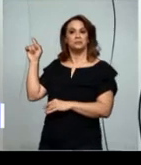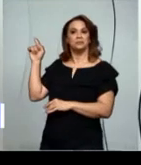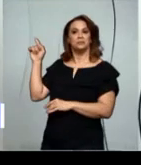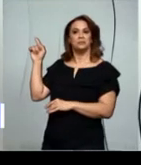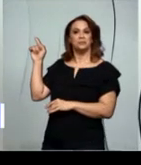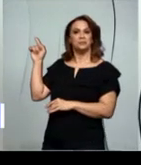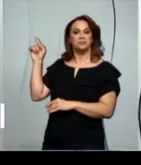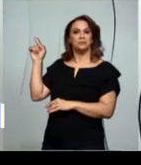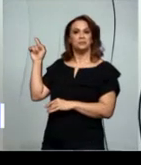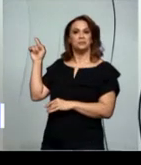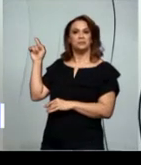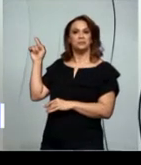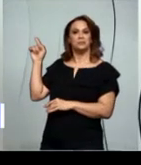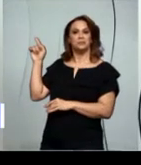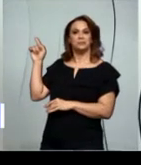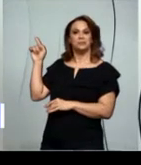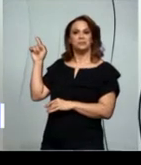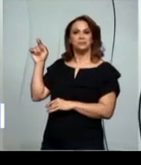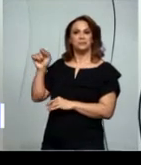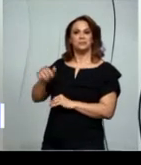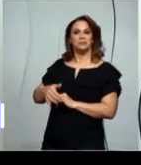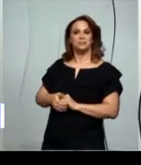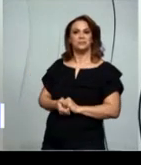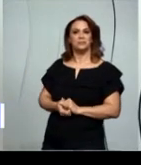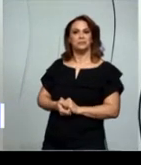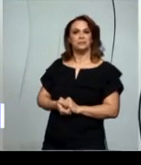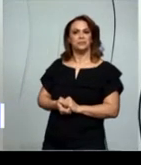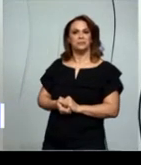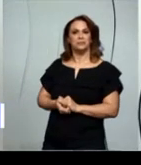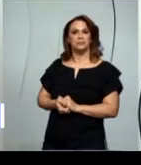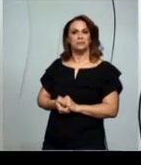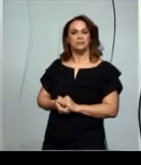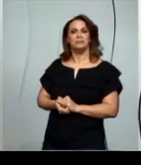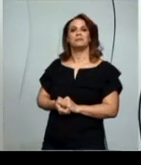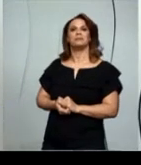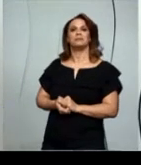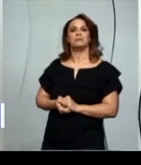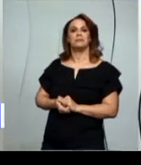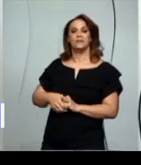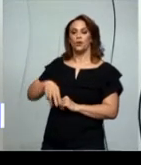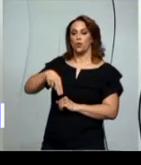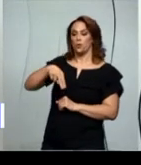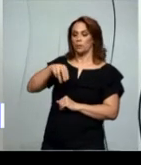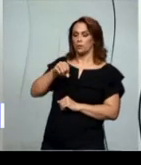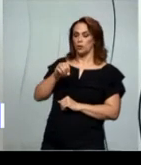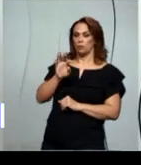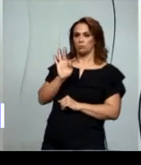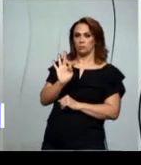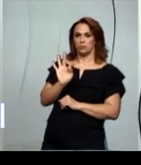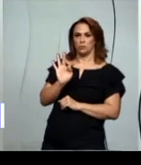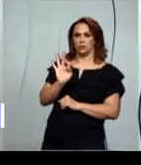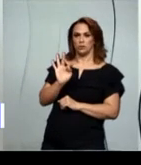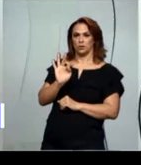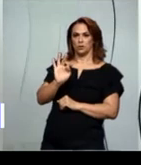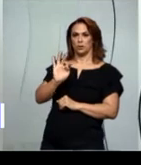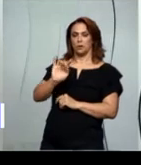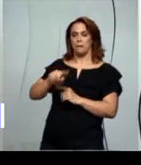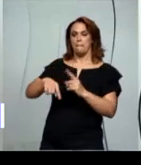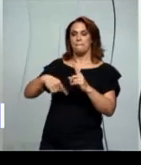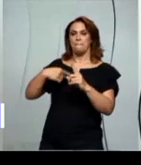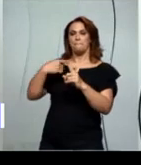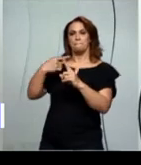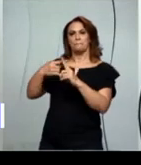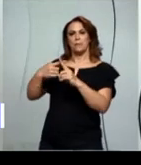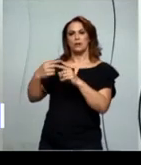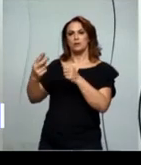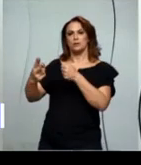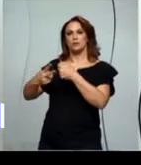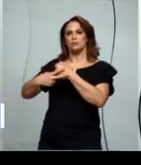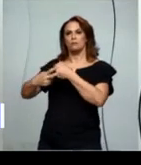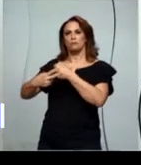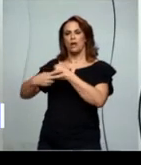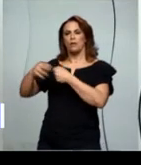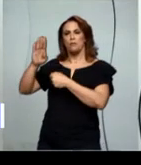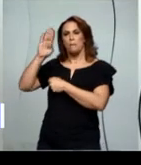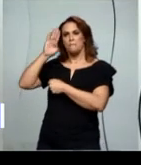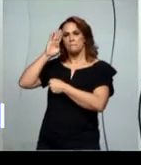Didn't, mais o verbo principal go. Então, nós temos aqui o uso da